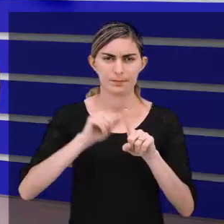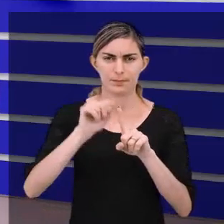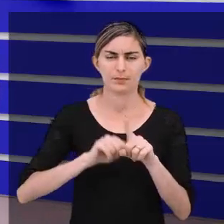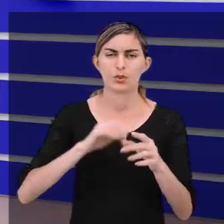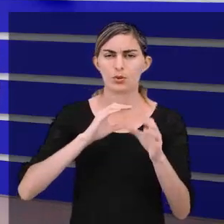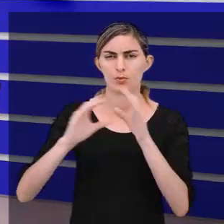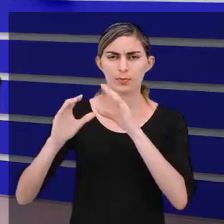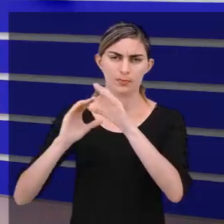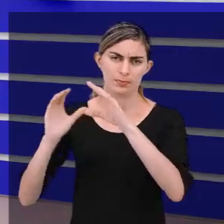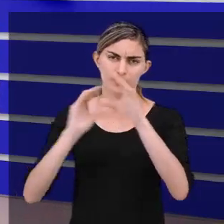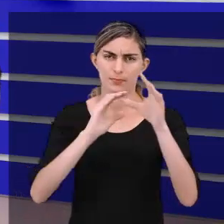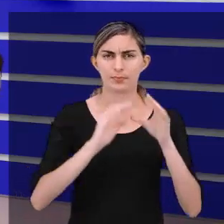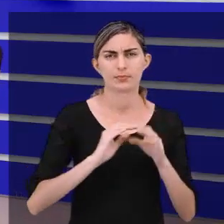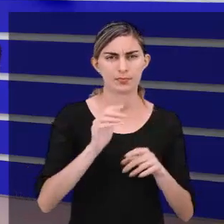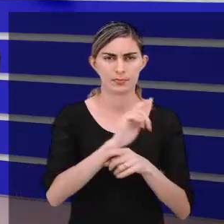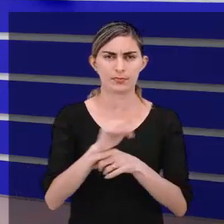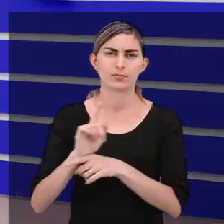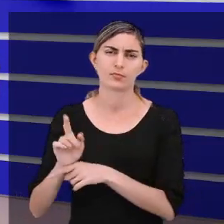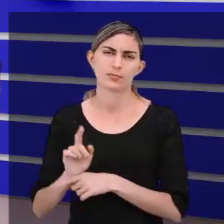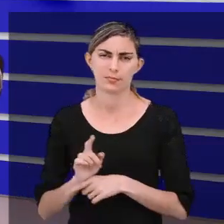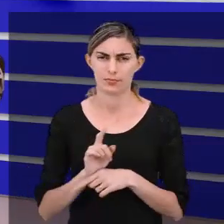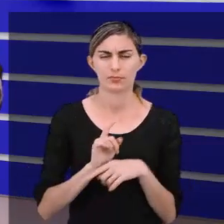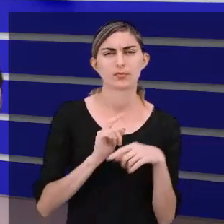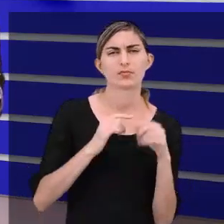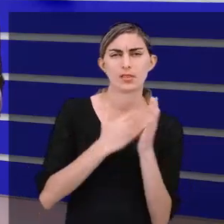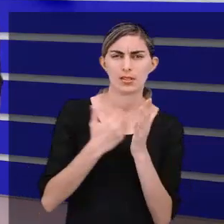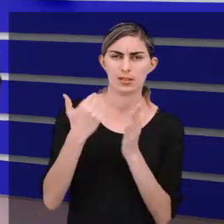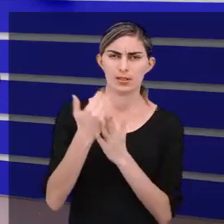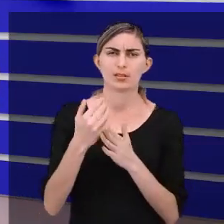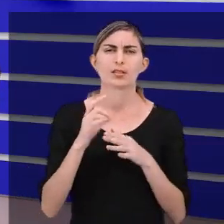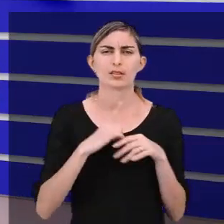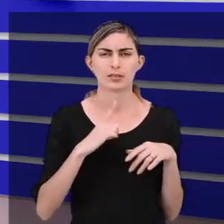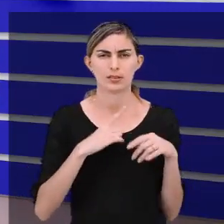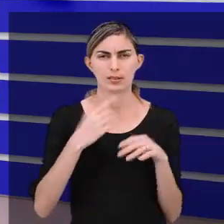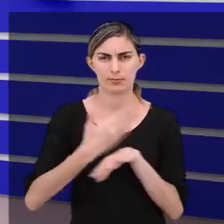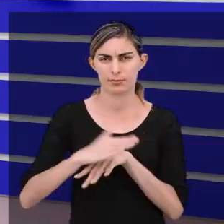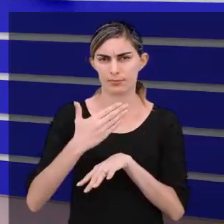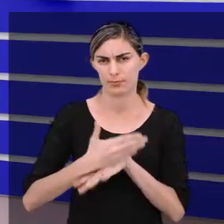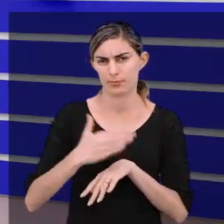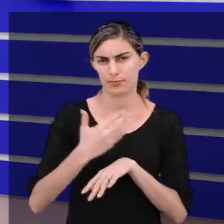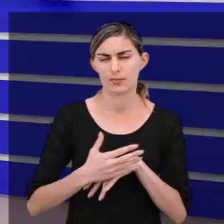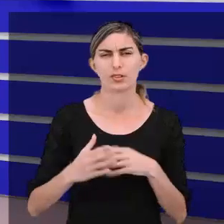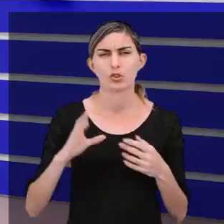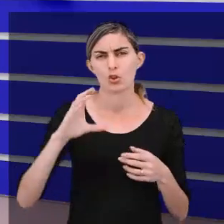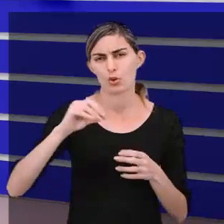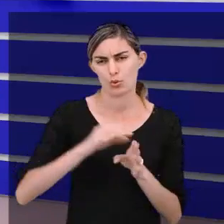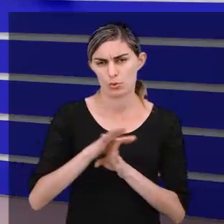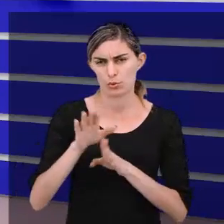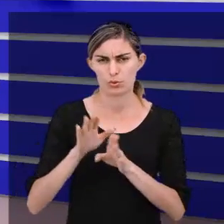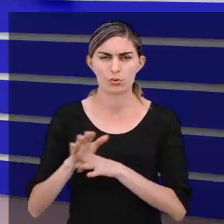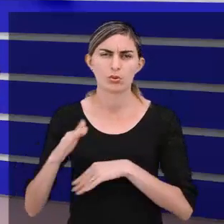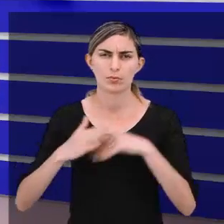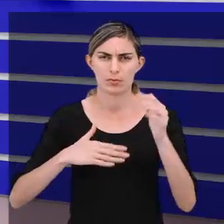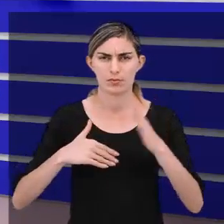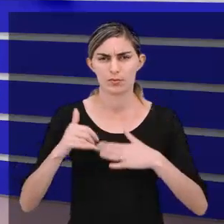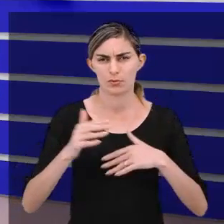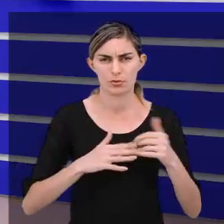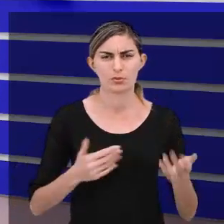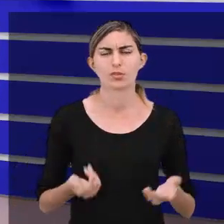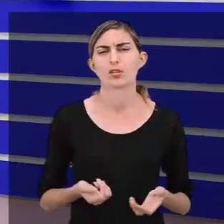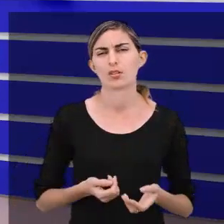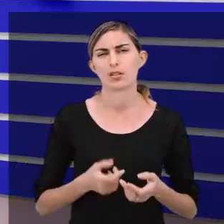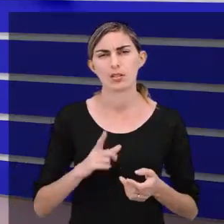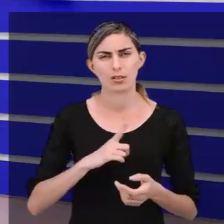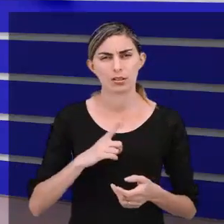à comunicação do gestor. A gente, além de ter o treinamento com essa consultoria, com essa profissional, a gente